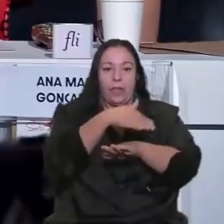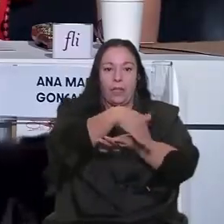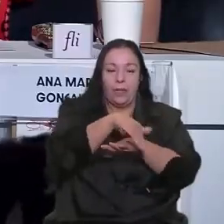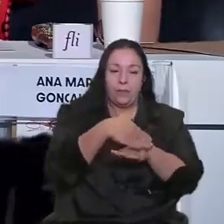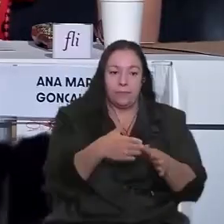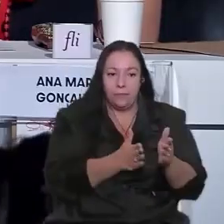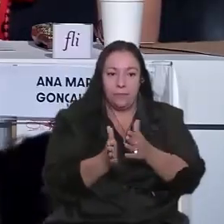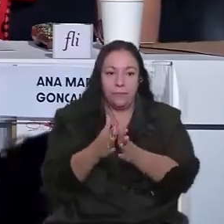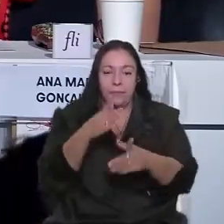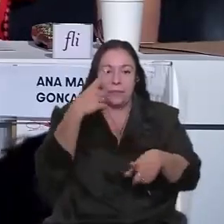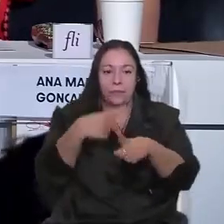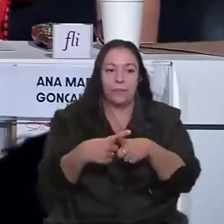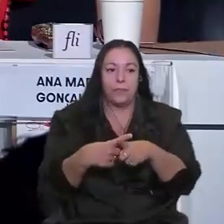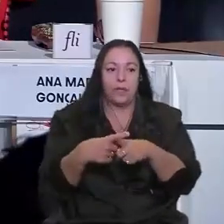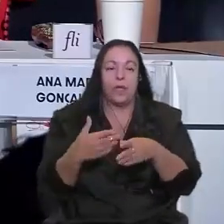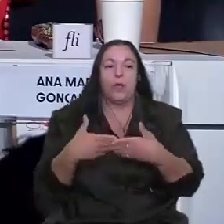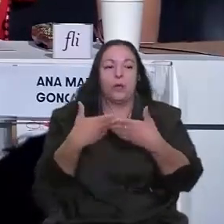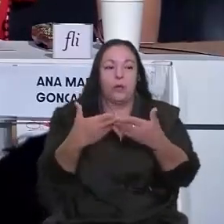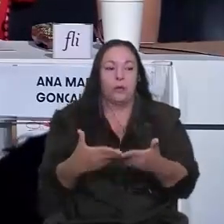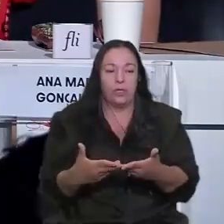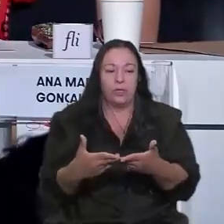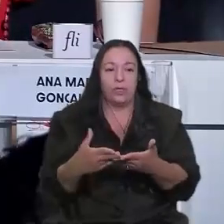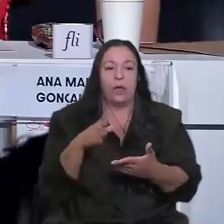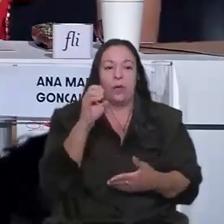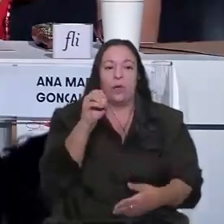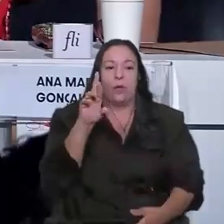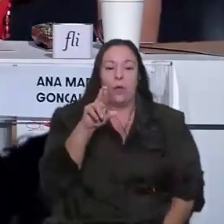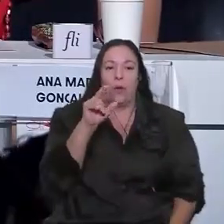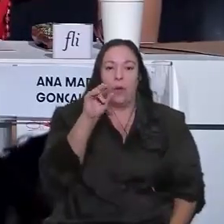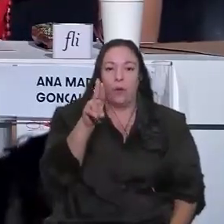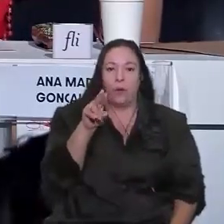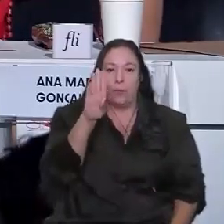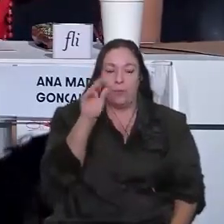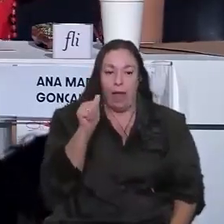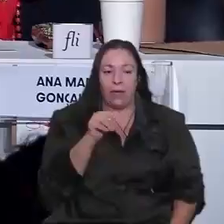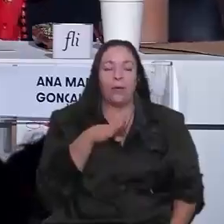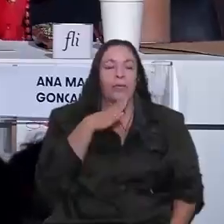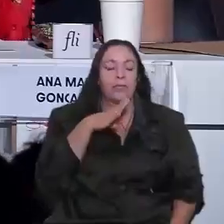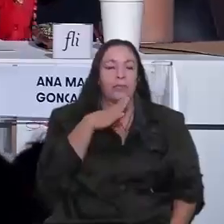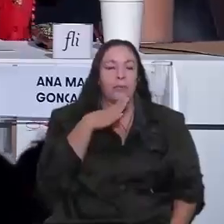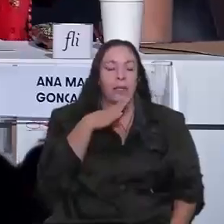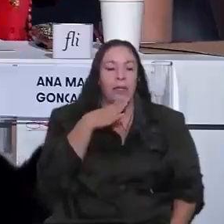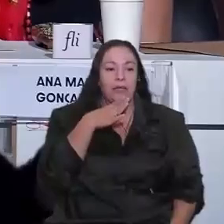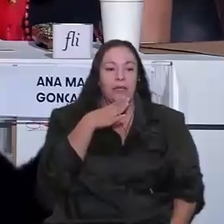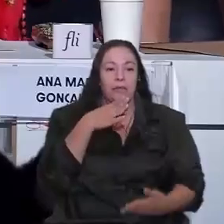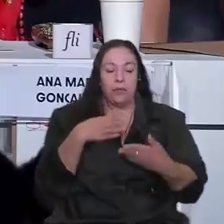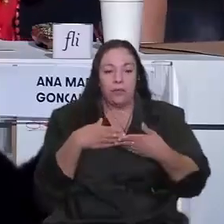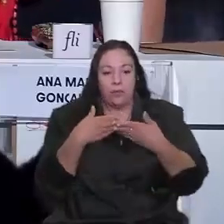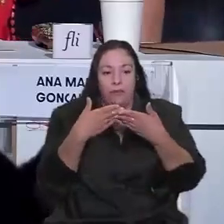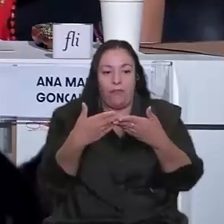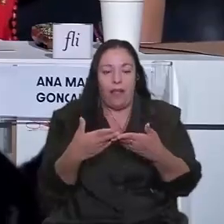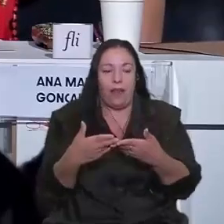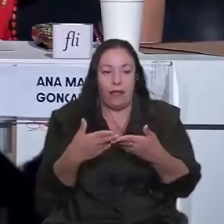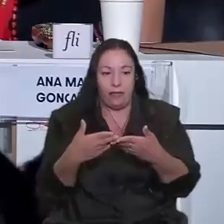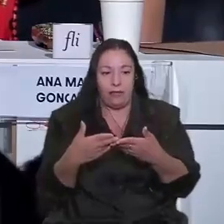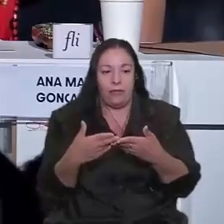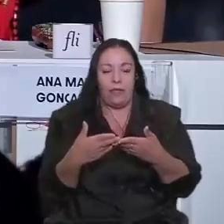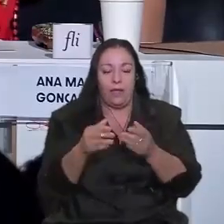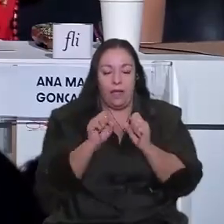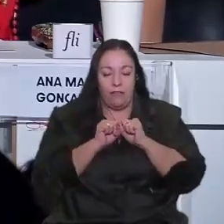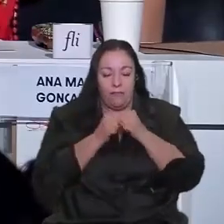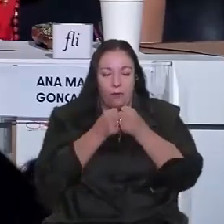Iorubá, oferecimento, com o grego, conhecimento. Esse tipo de oferenda é